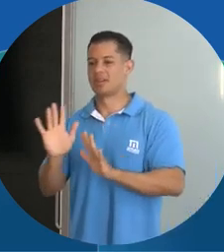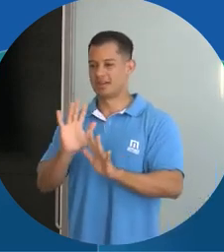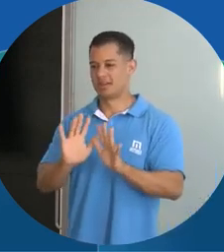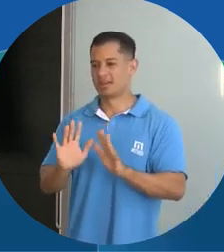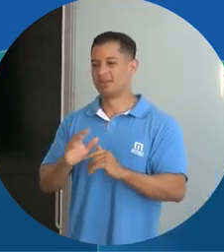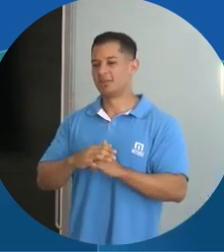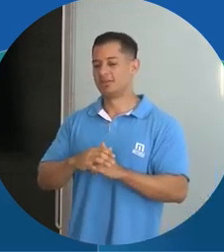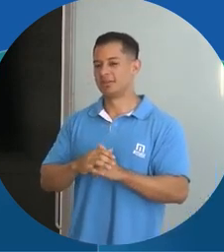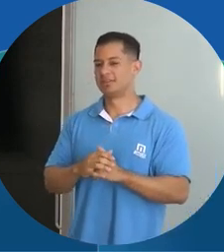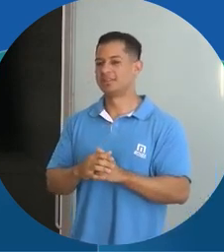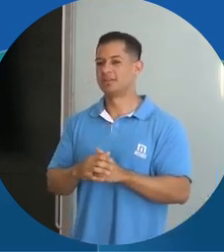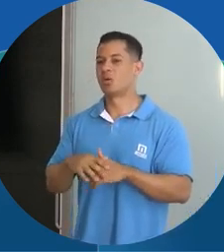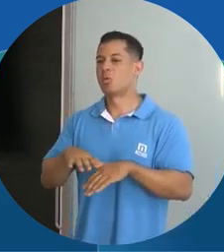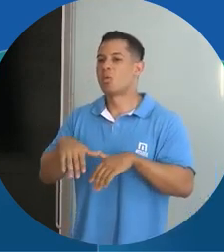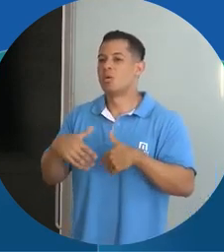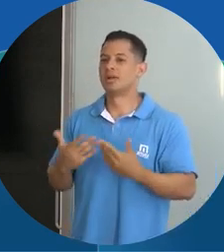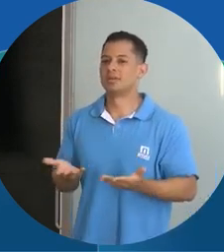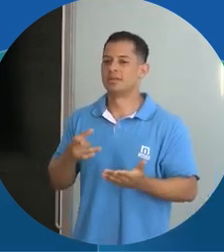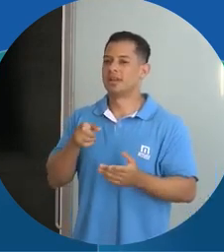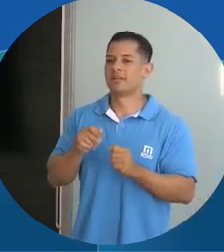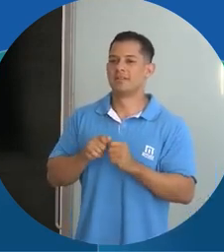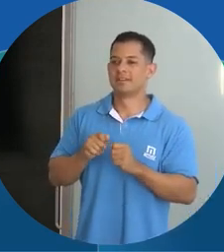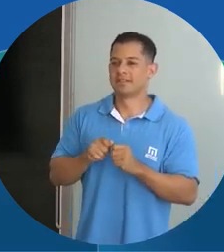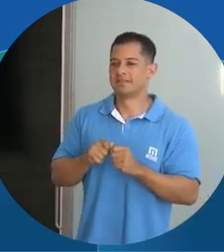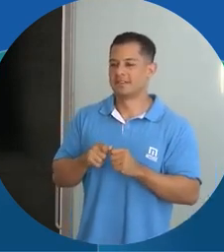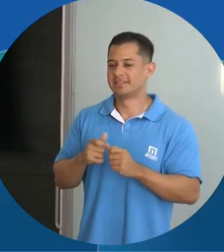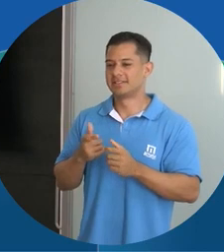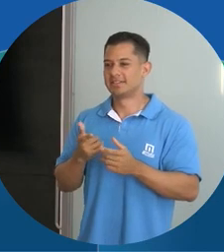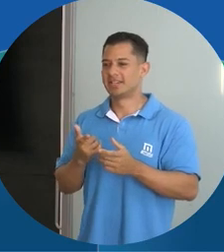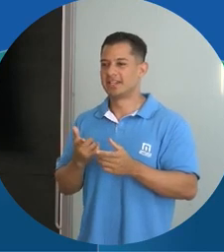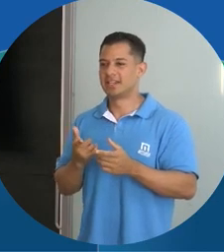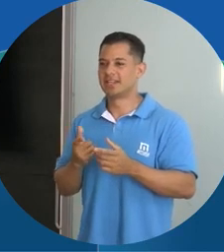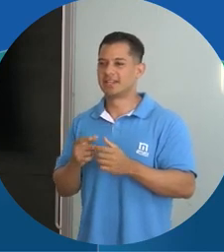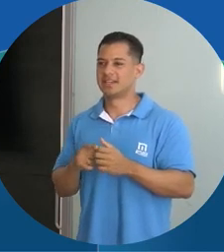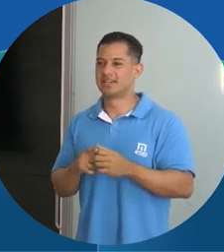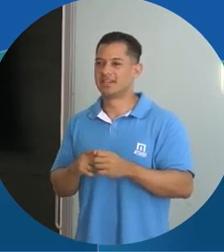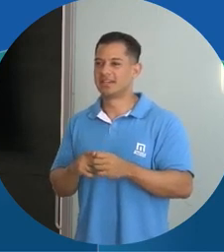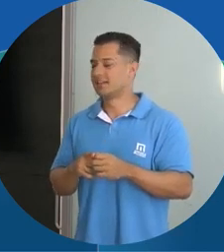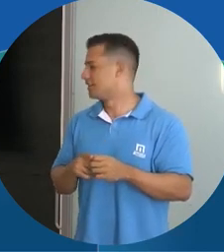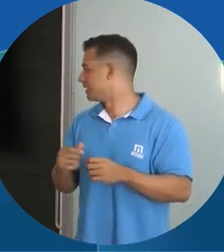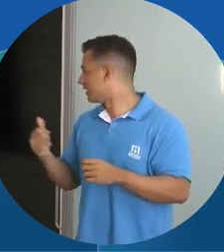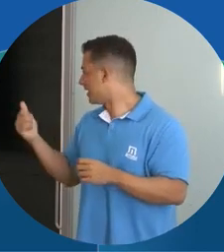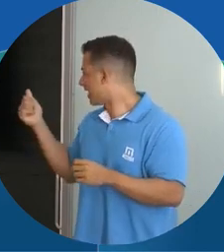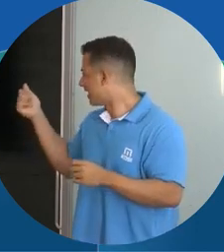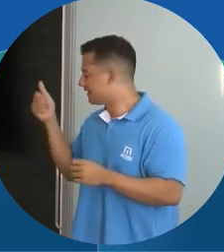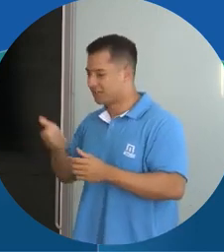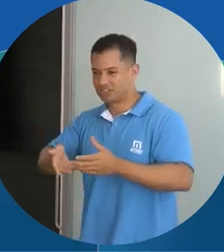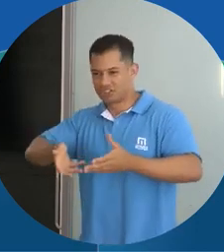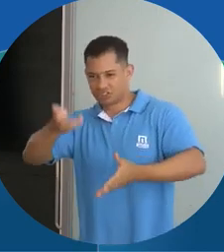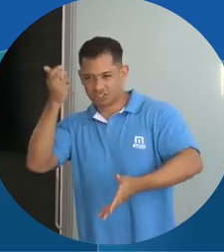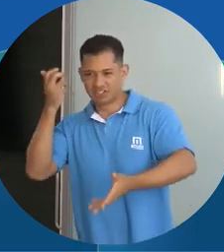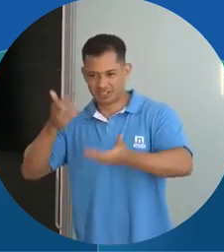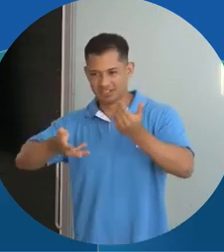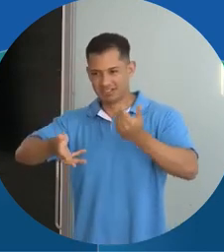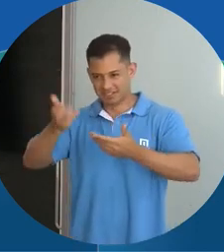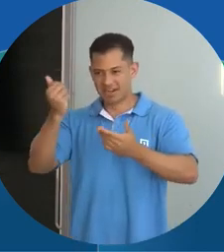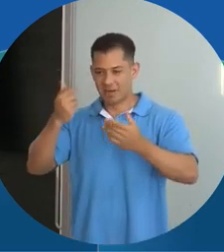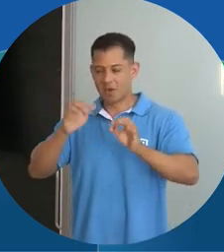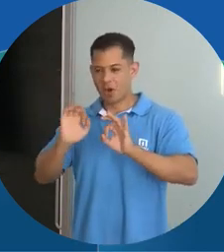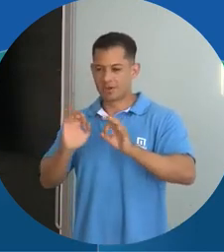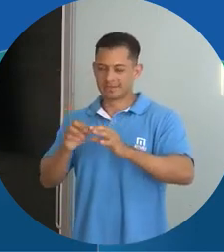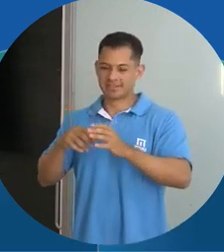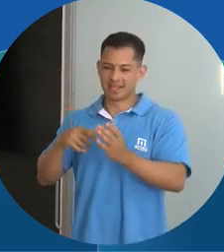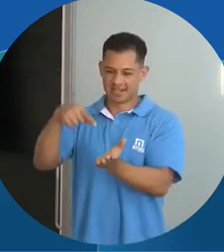né, quando ela vai ser arrasada e essa bainha aqui é retirada para se fazer a fretagem da estaca. Então, é um